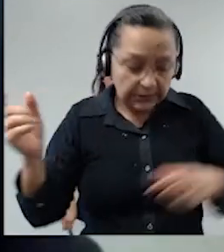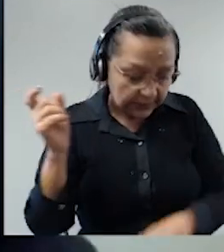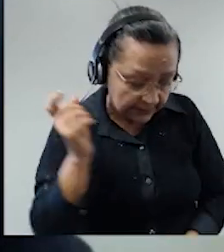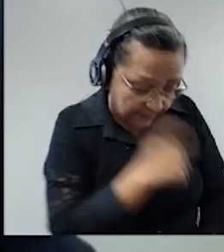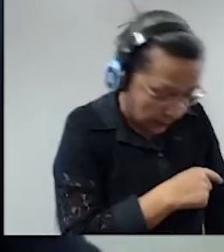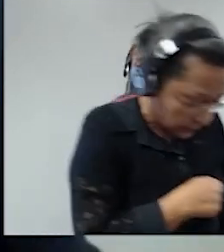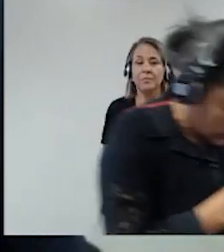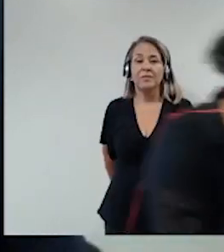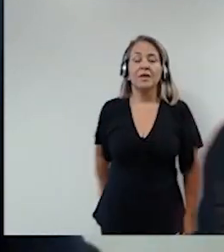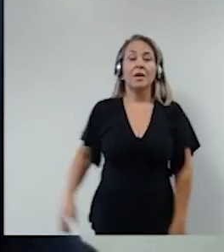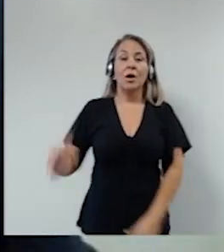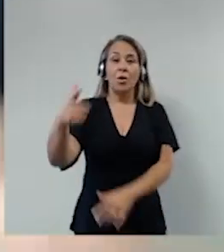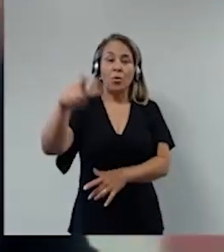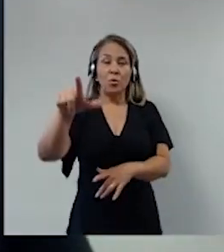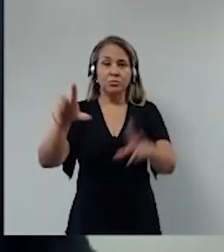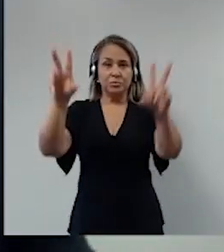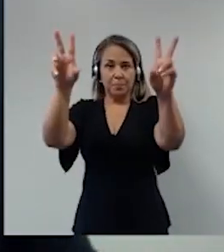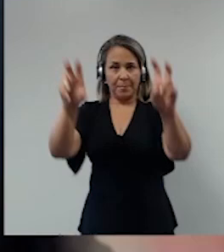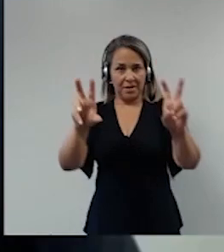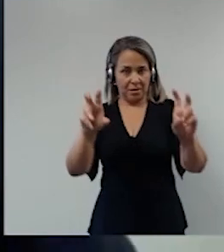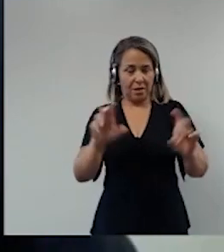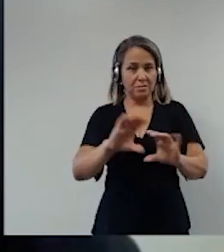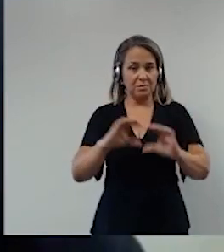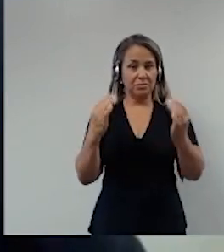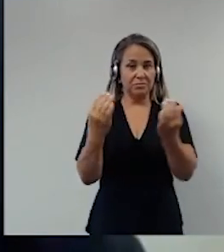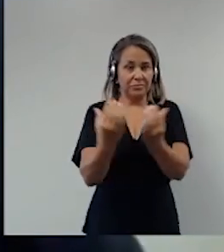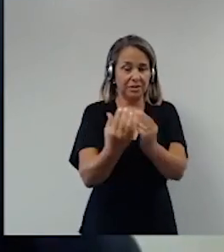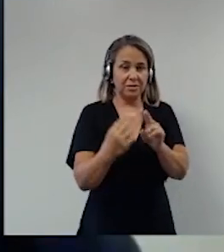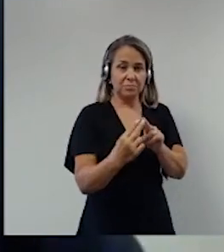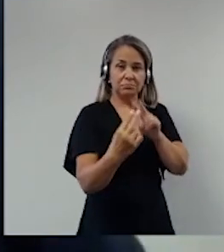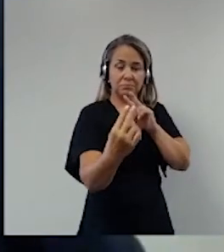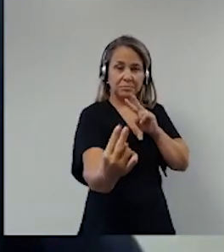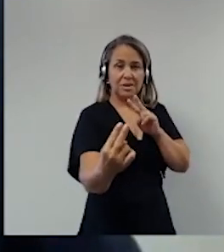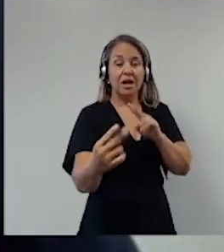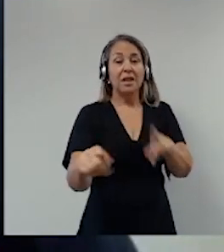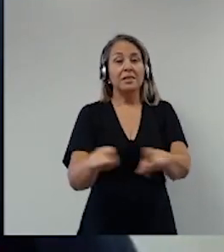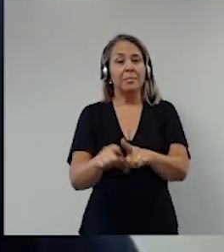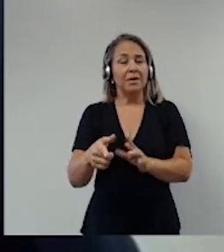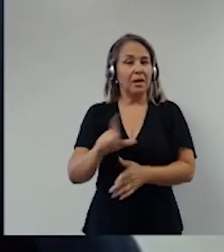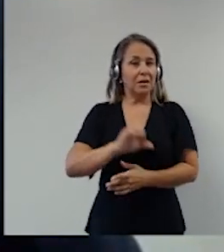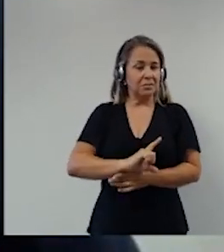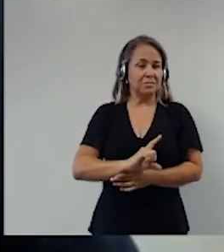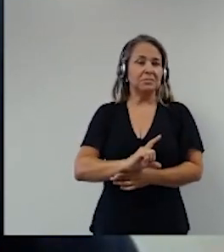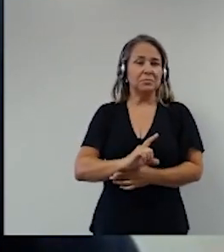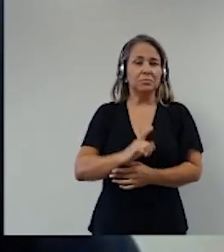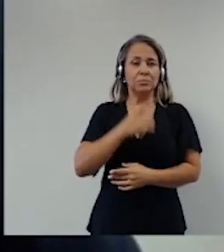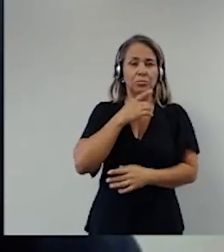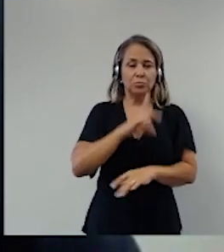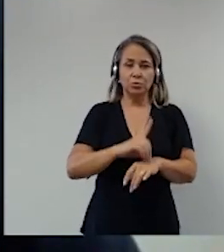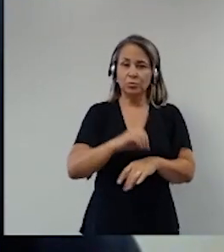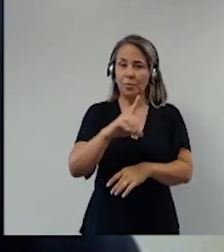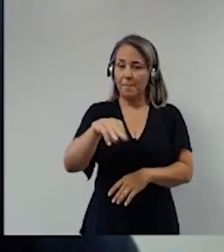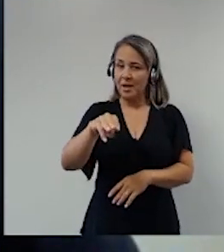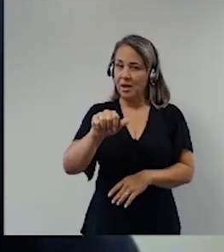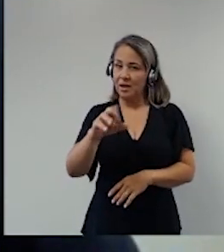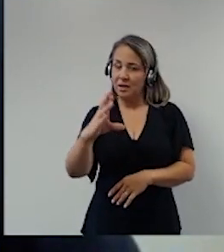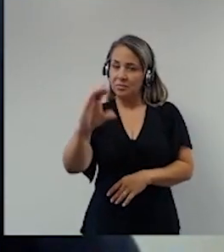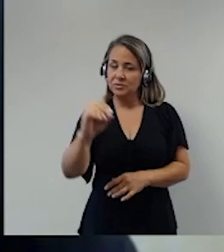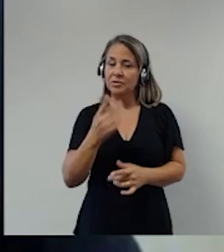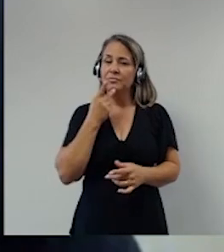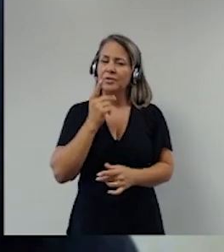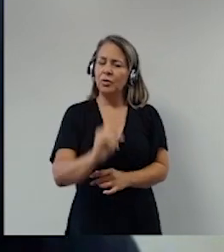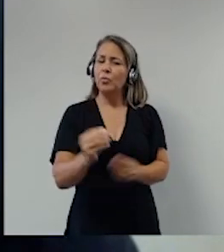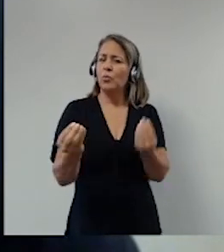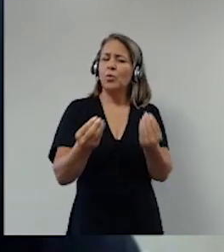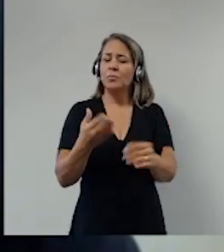outros painéis dessa conferência, e agora há pouco o doutor Marcos também fez uma observação altamente pertinente sobre